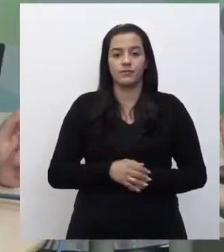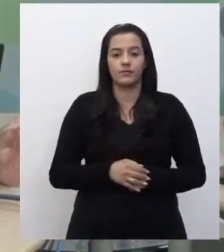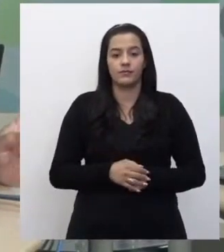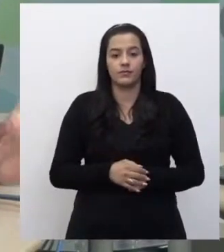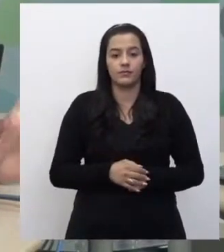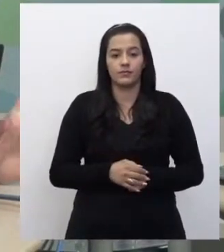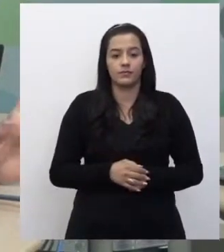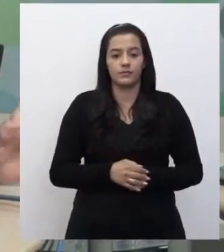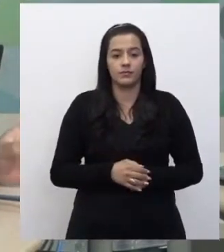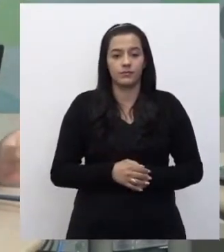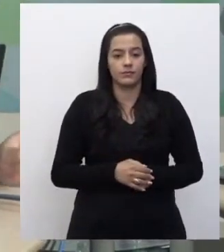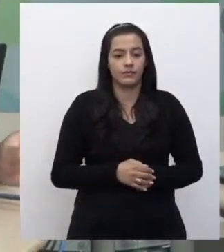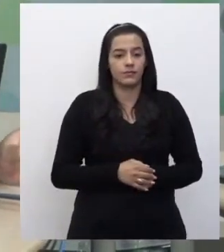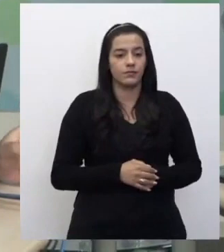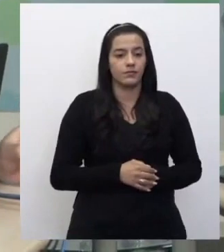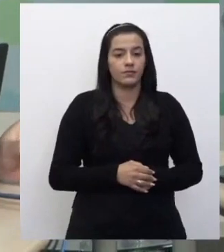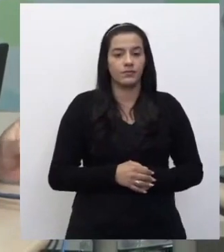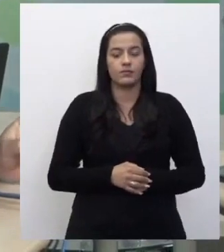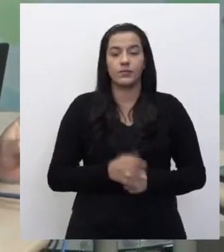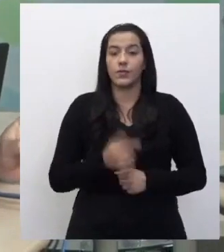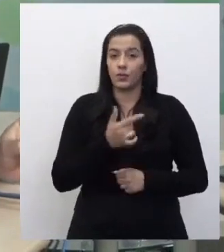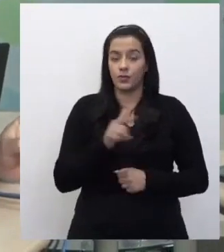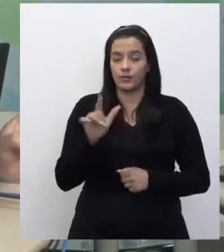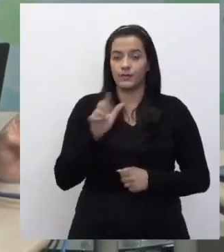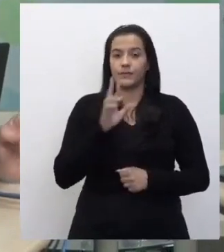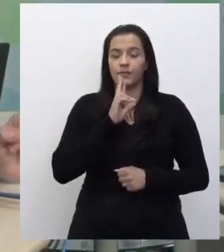Ah, é mesmo, tá, desculpa. Ok.